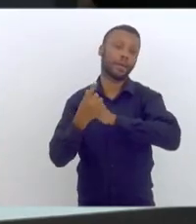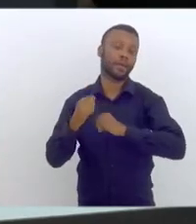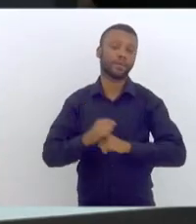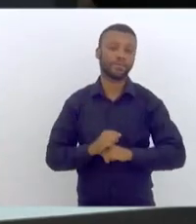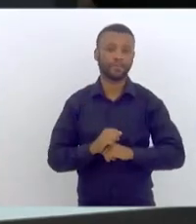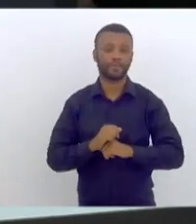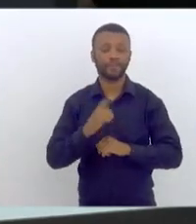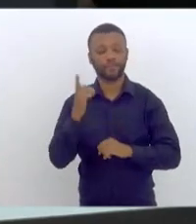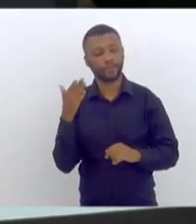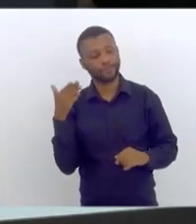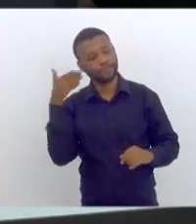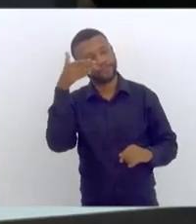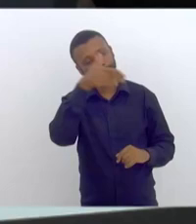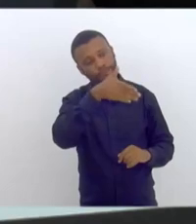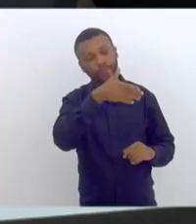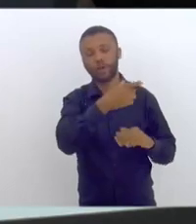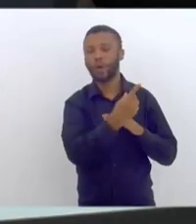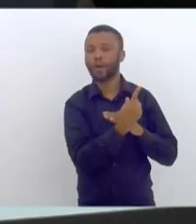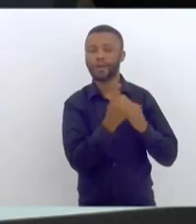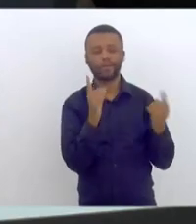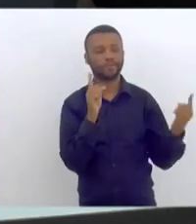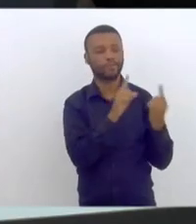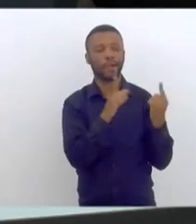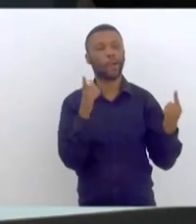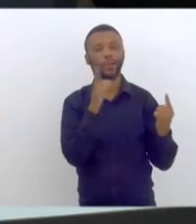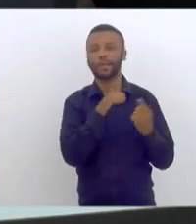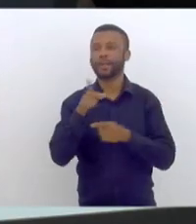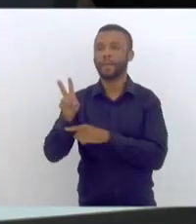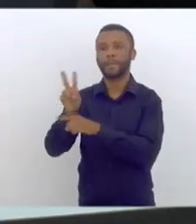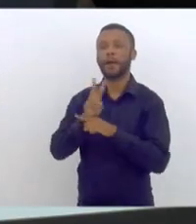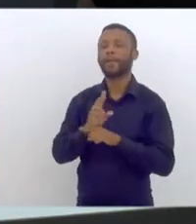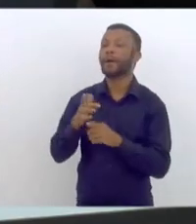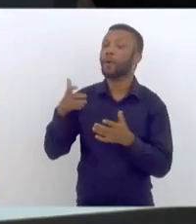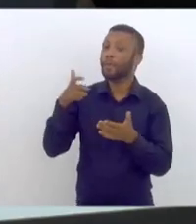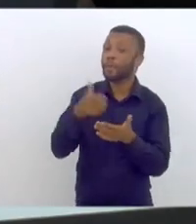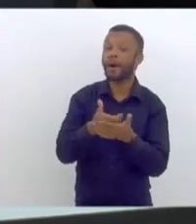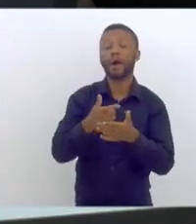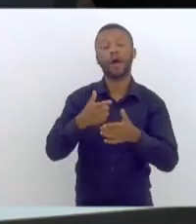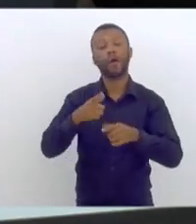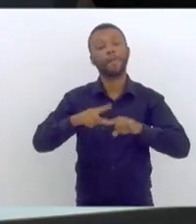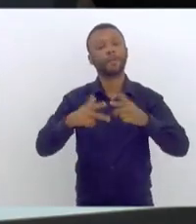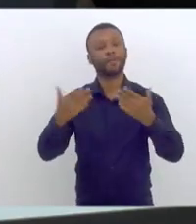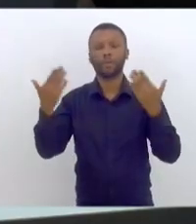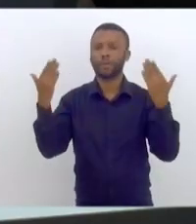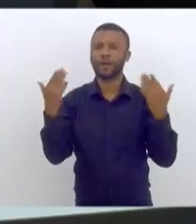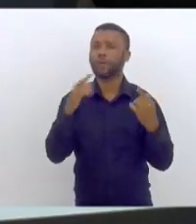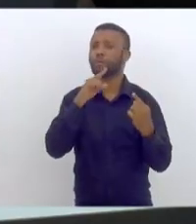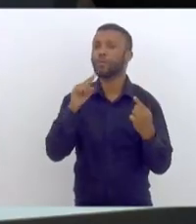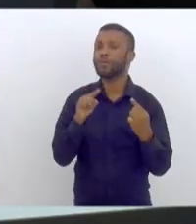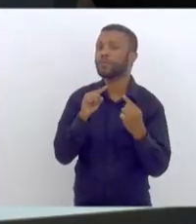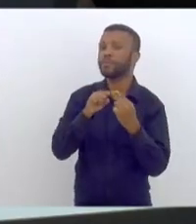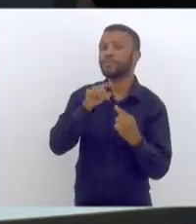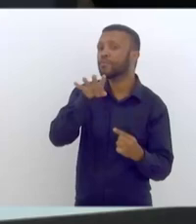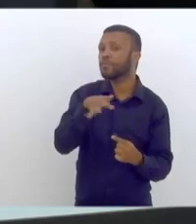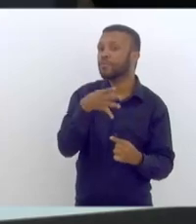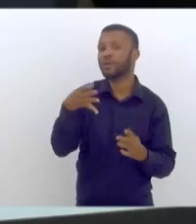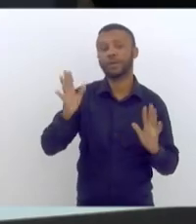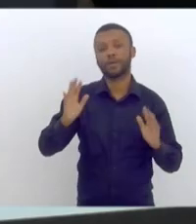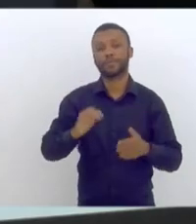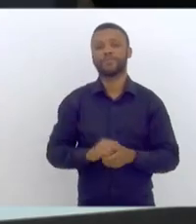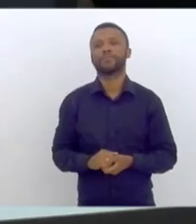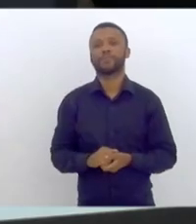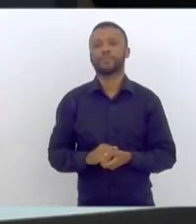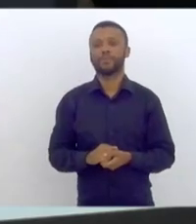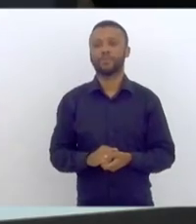cliente dela e ela consegue esse empréstimo para comprar e o material né fazendo um paralelo com o objetivo do programa são